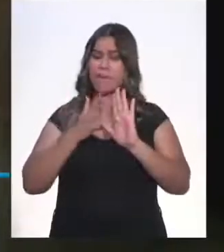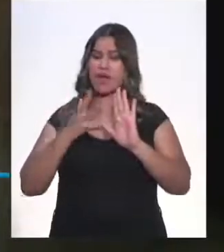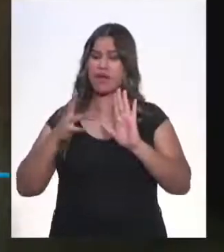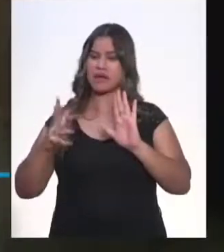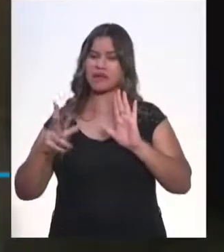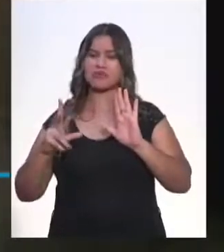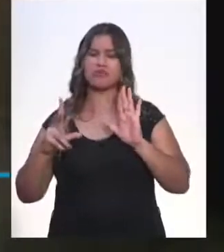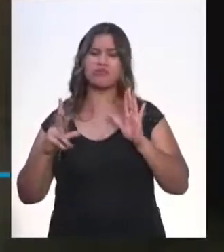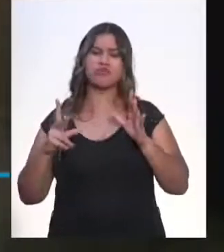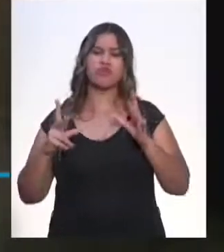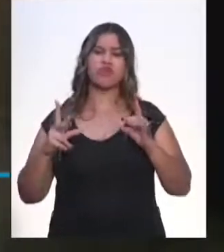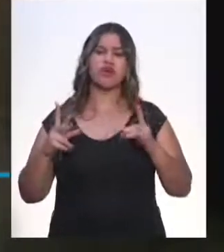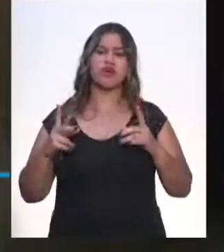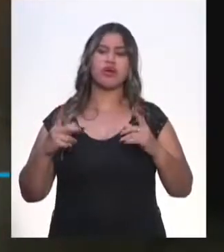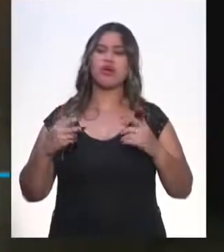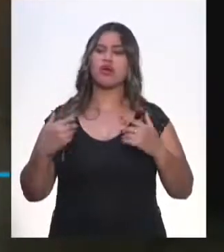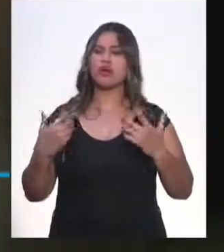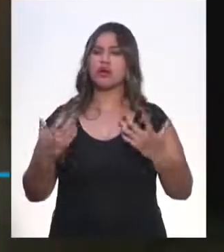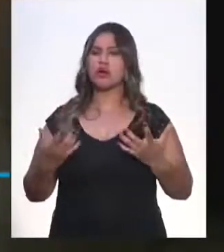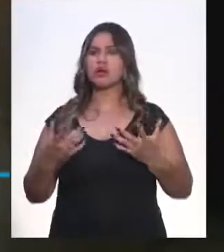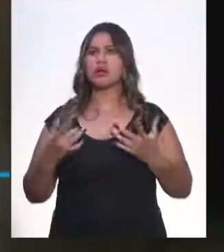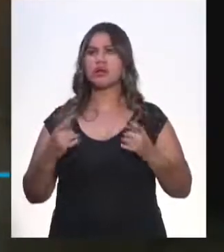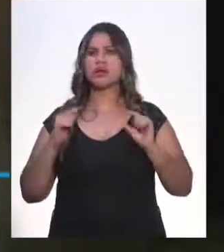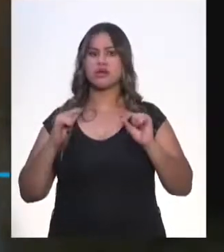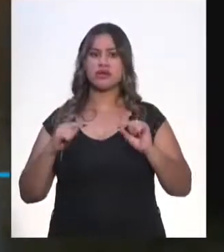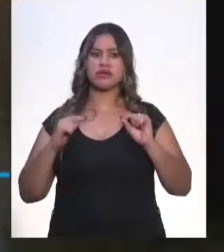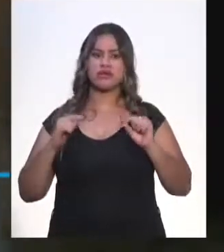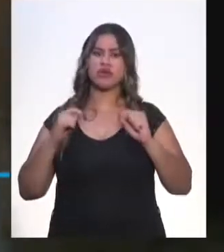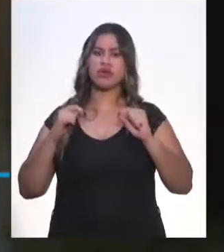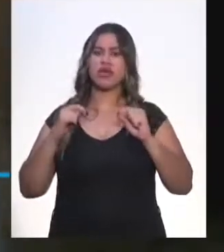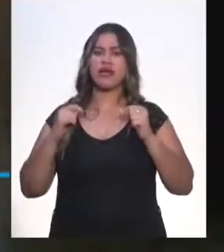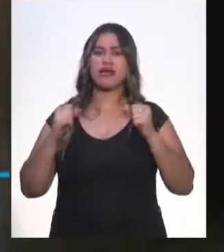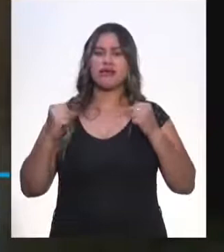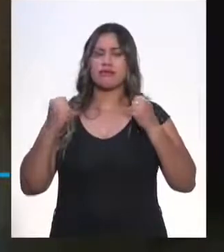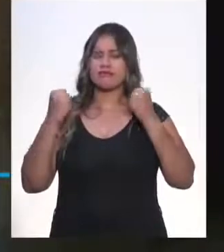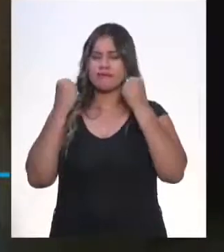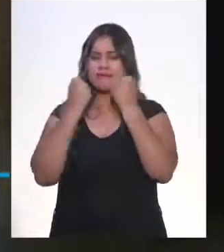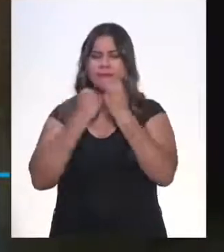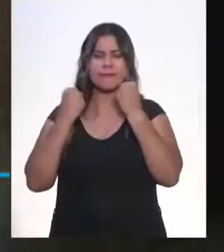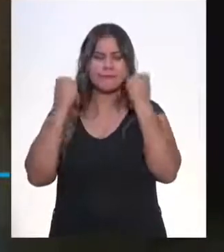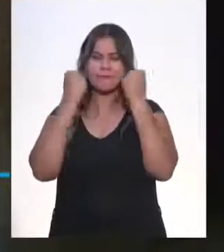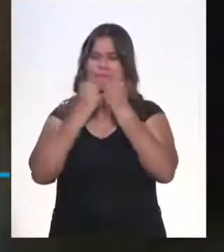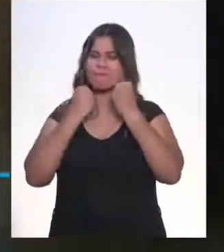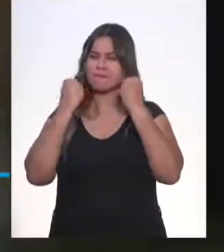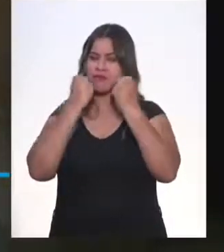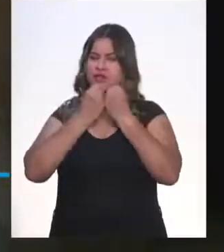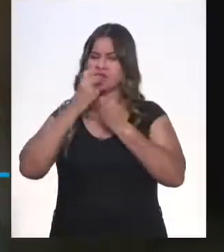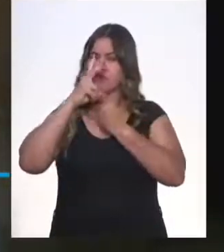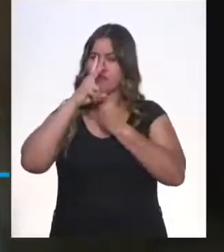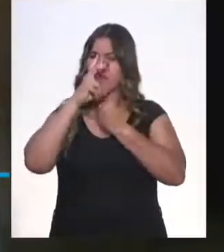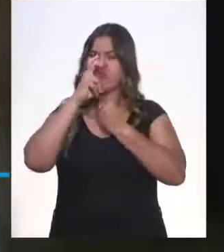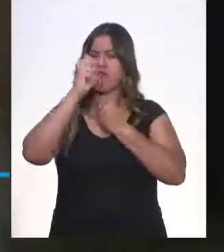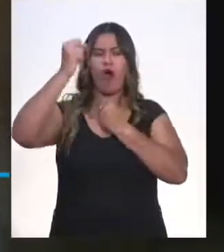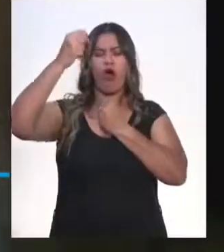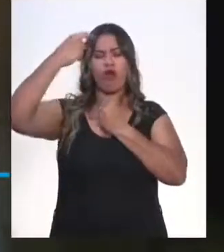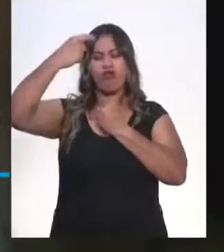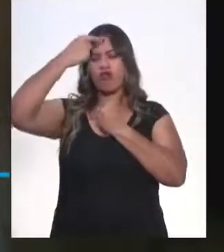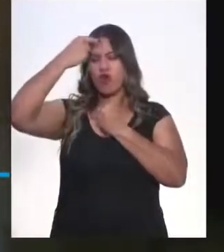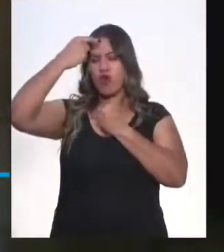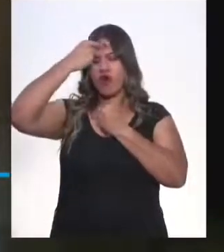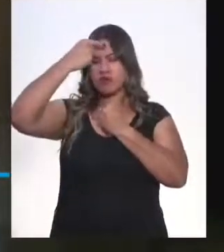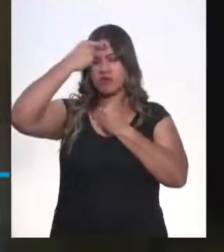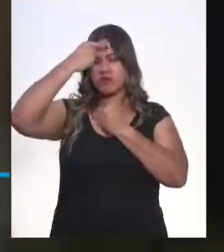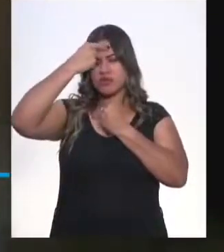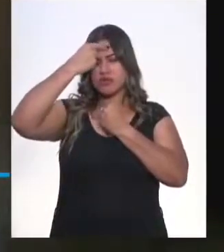está em alta a defesa ferrenha da racionalidade